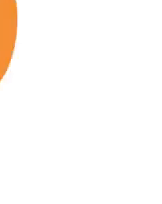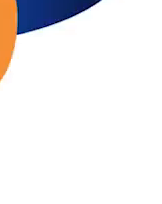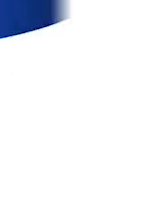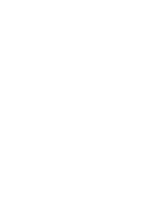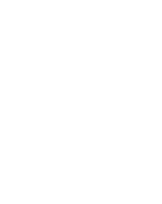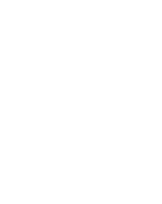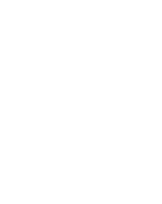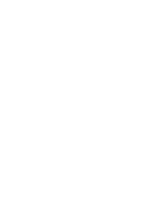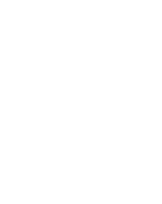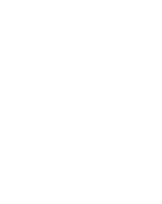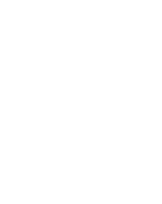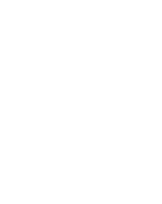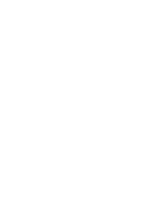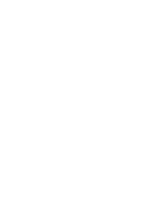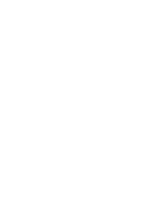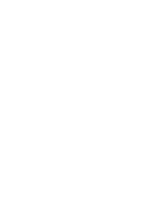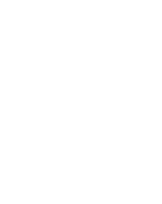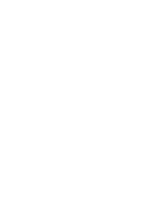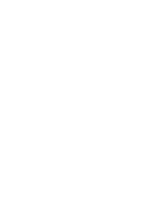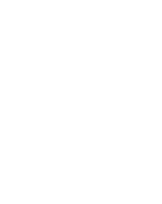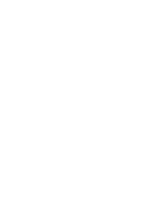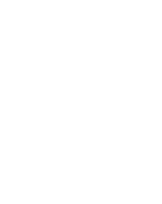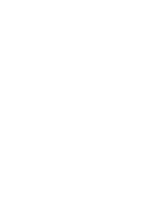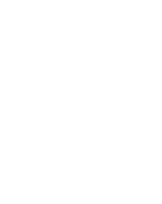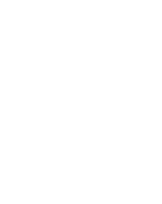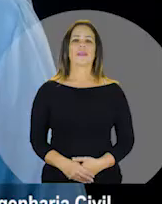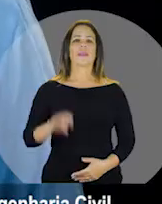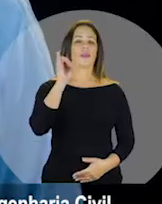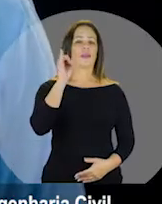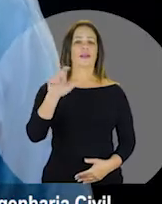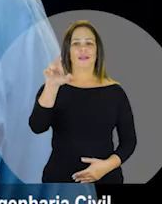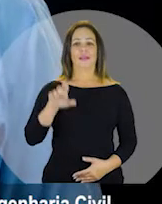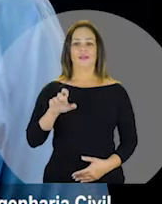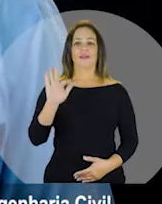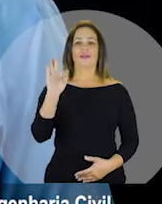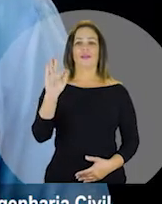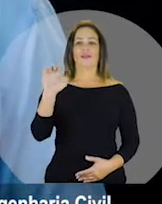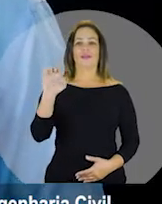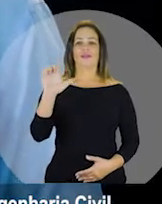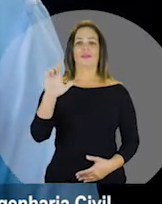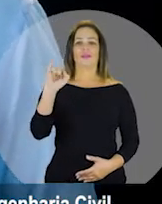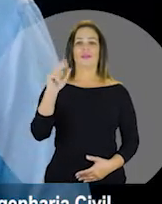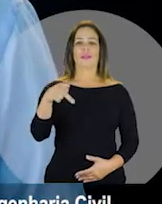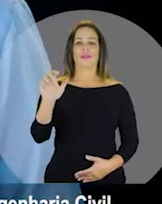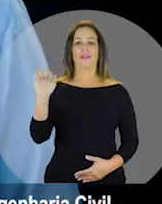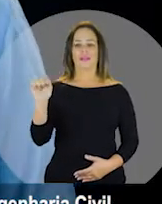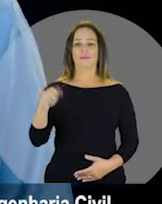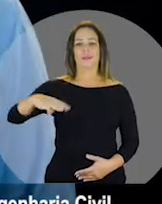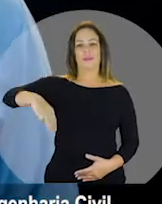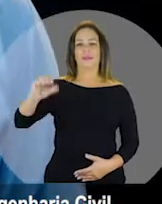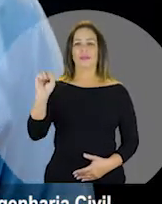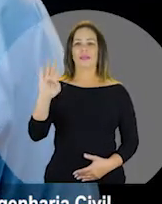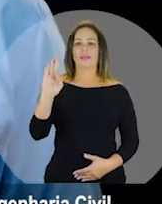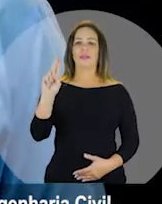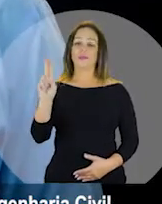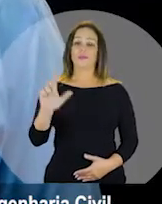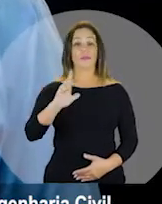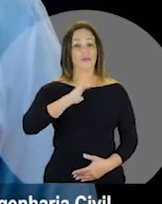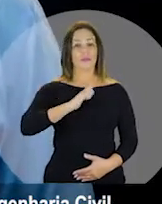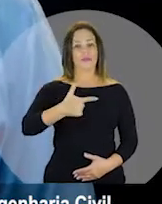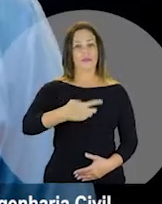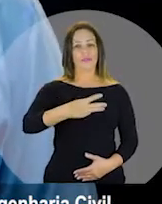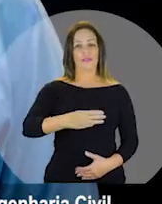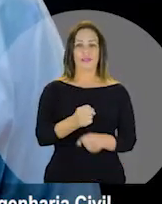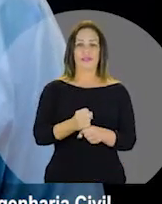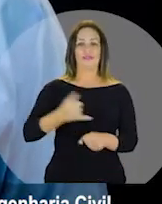PROS, Partido Republicano da Ordem Social. Olá, sou Felipe do MSTU. Tenho 23 anos